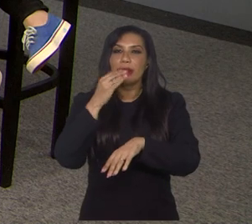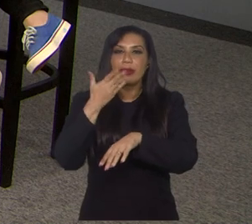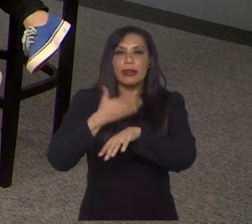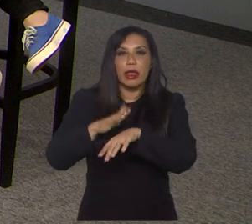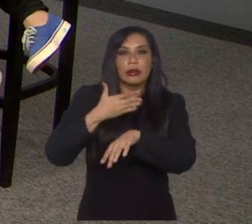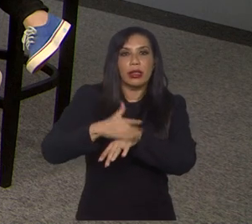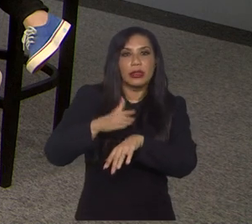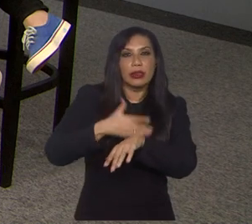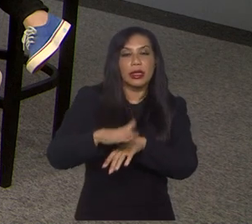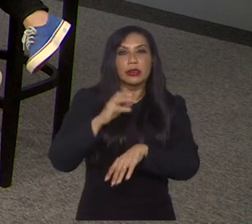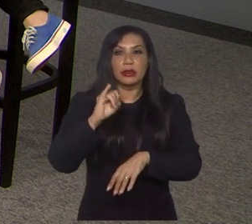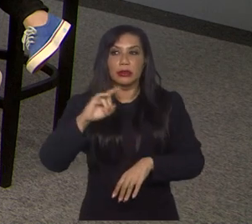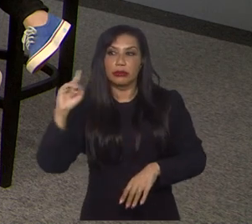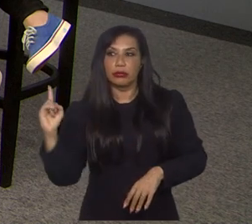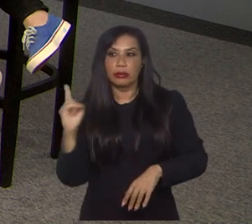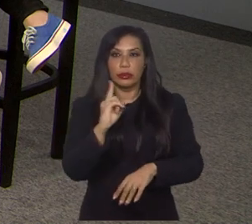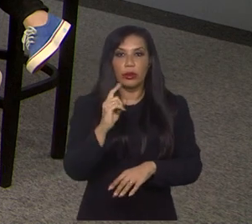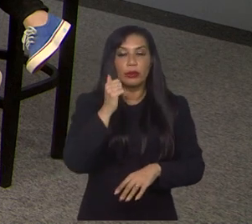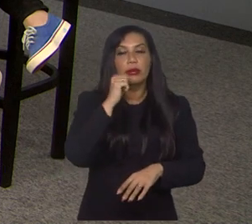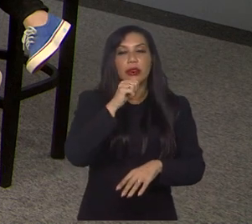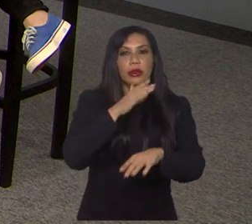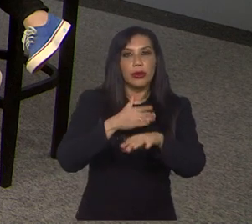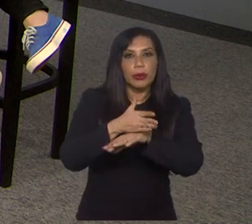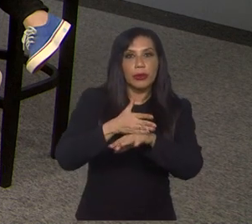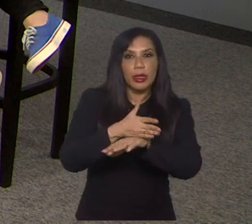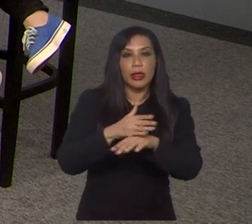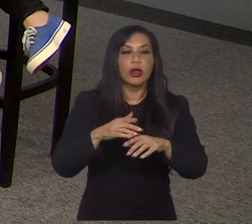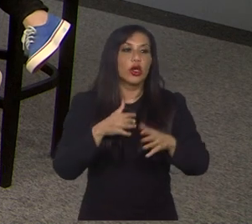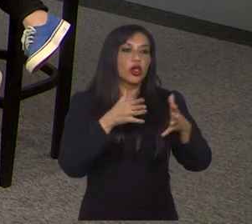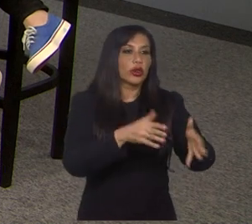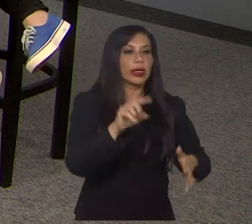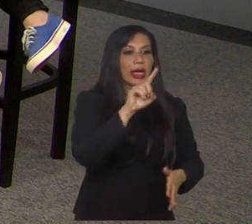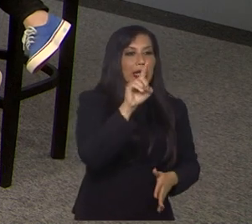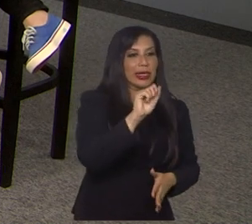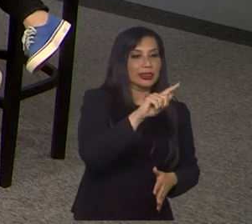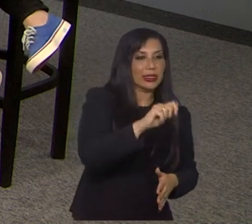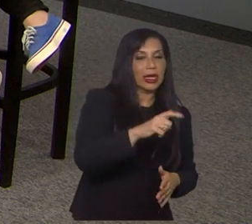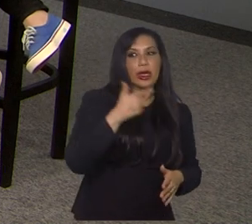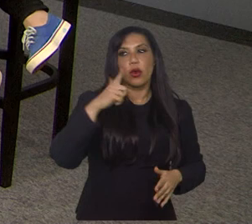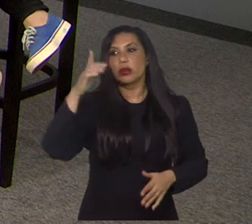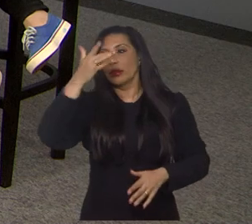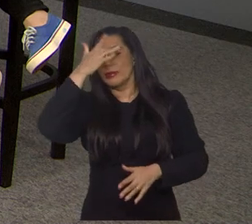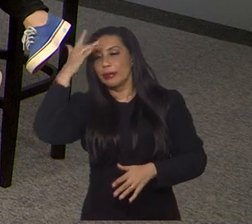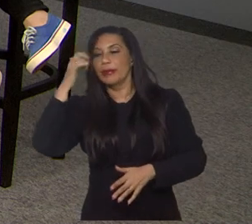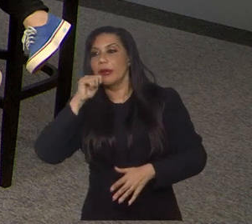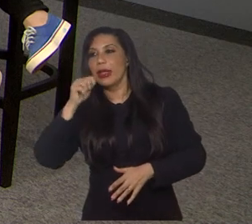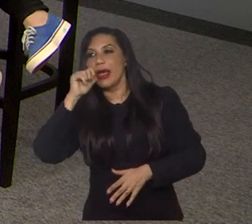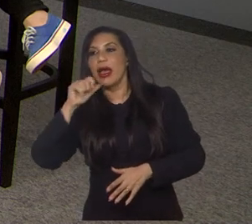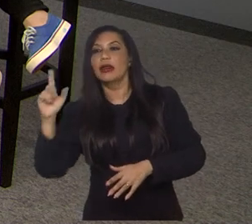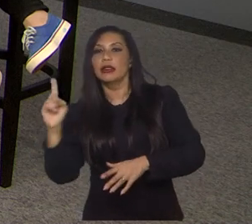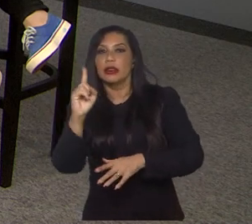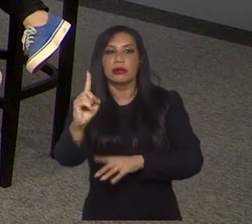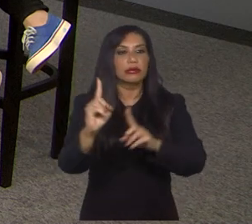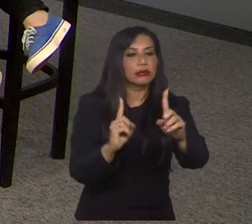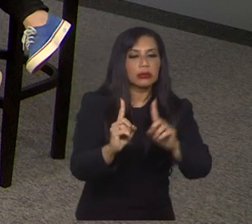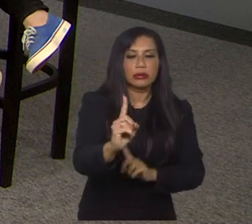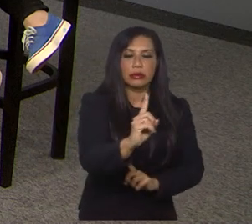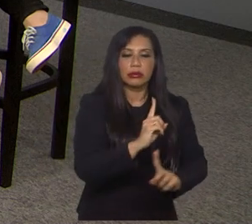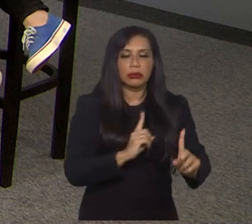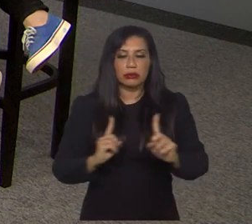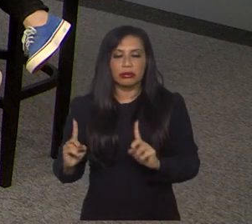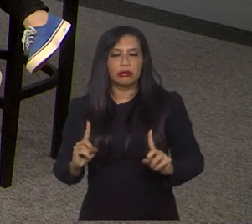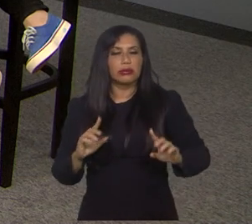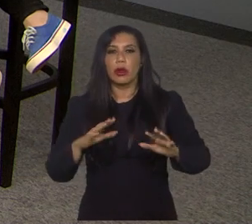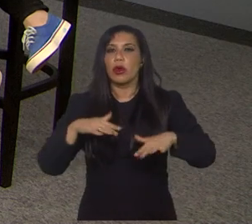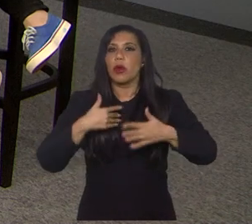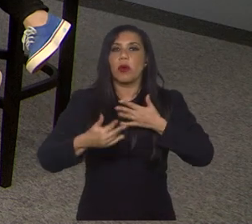um Alain Oberdorf no meio para jogar na zaga, não é nenhum absurdo se elas puxam um Anhome ou uma Paulina Krumbiegel para jogar de lateral, por exemplo, e